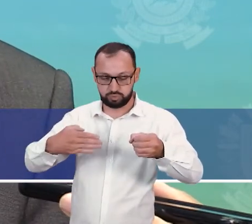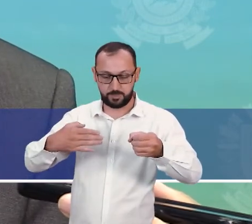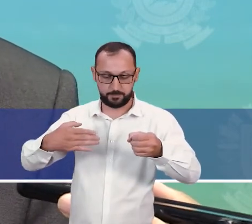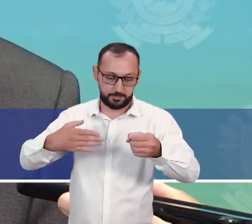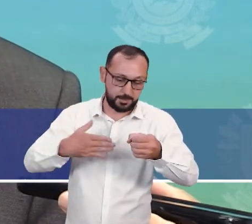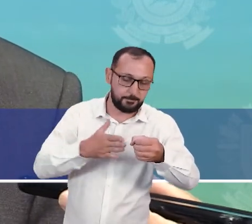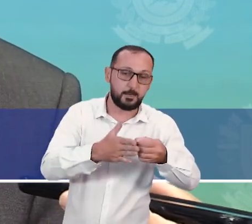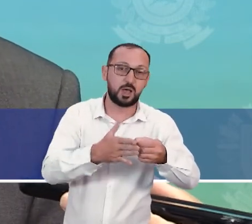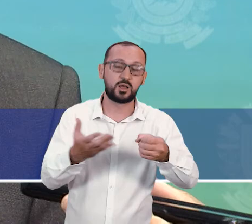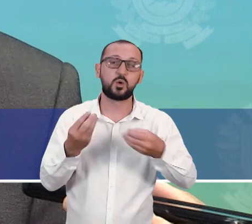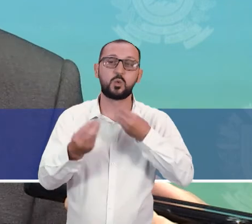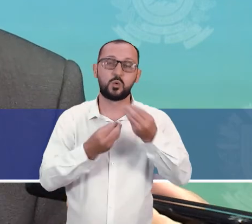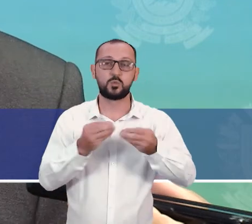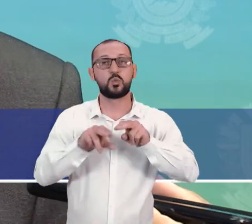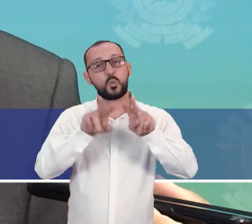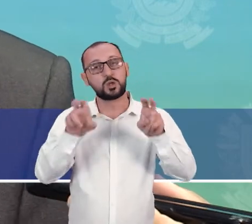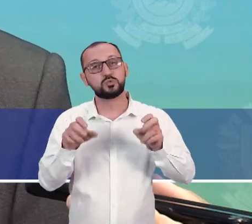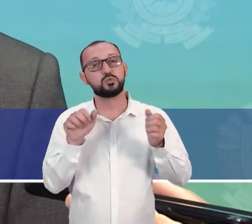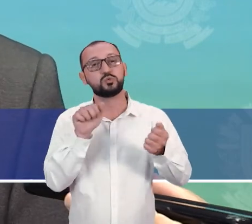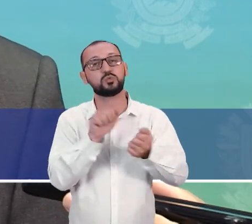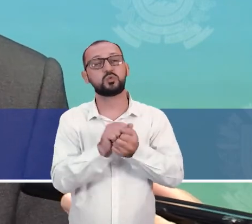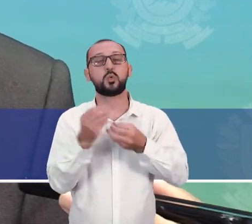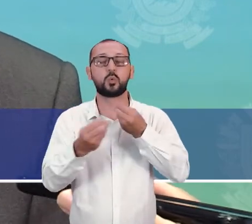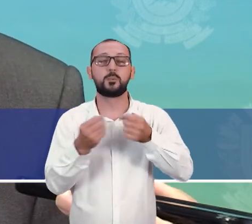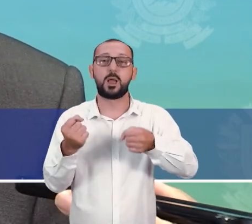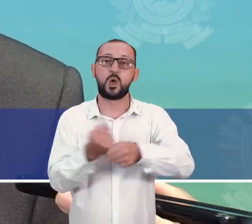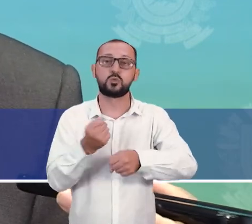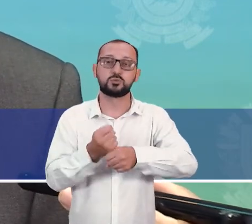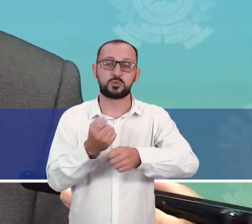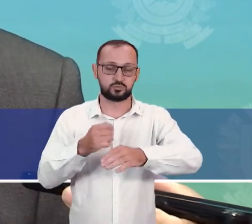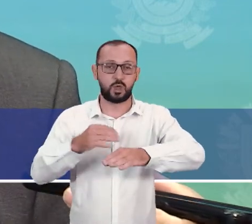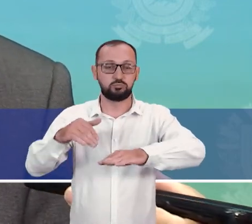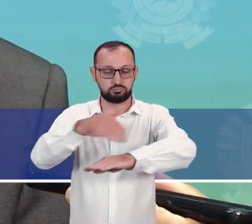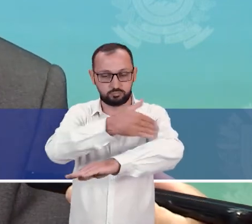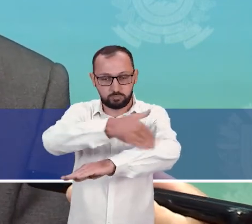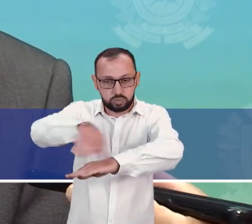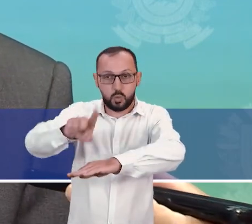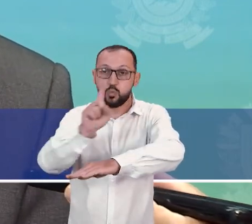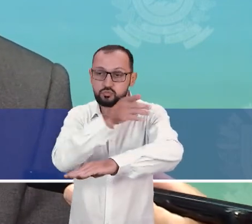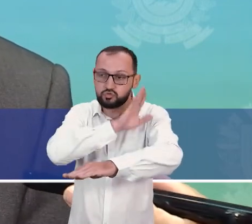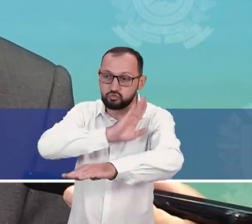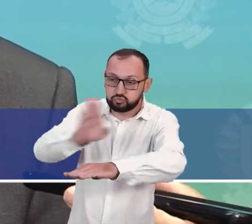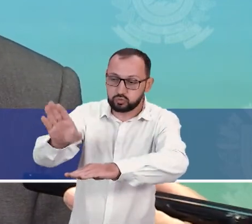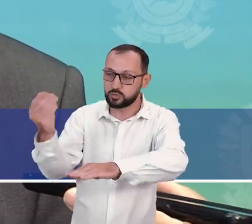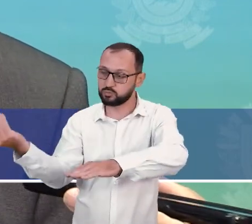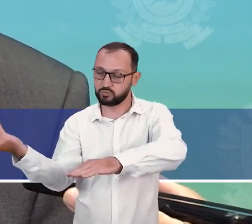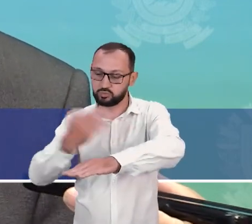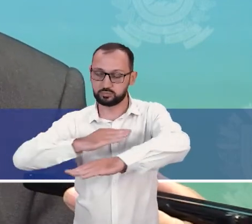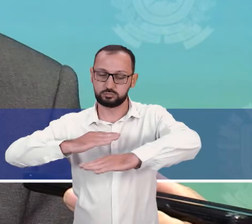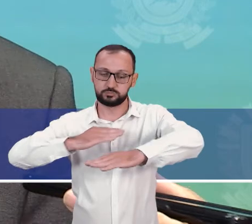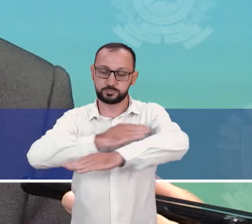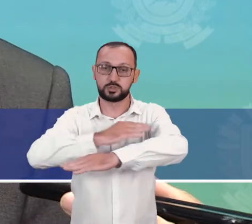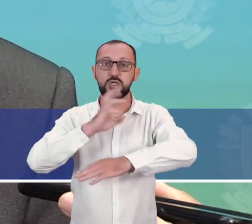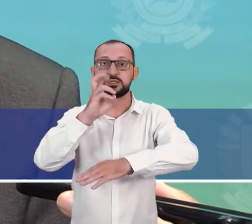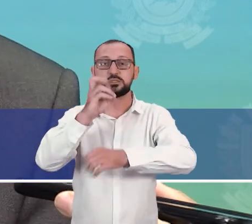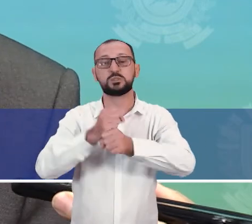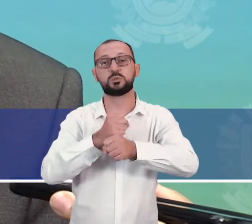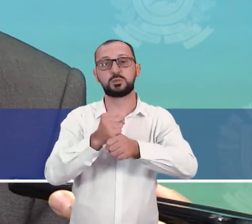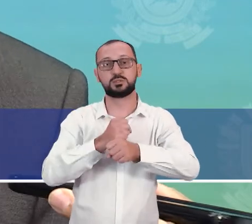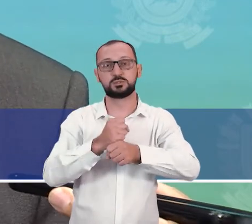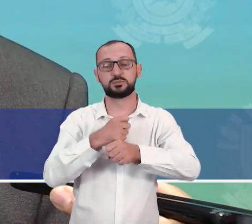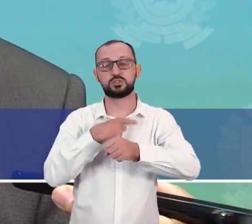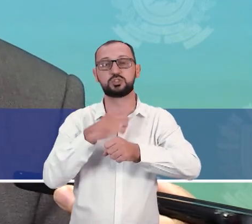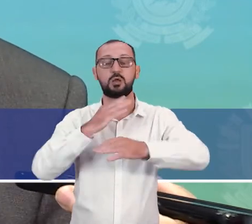das vias urbanas, o assunto vinculado à duplicação, porquanto em 5 anos nós teríamos que